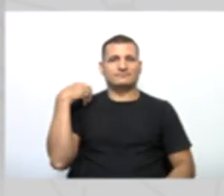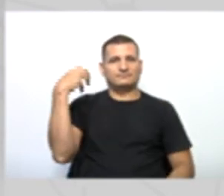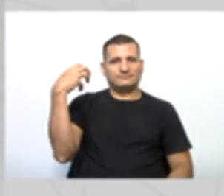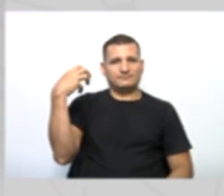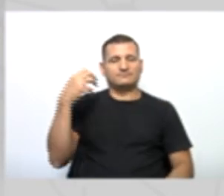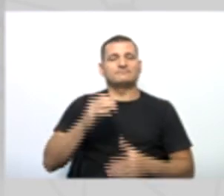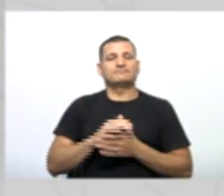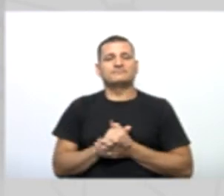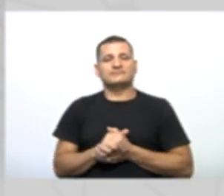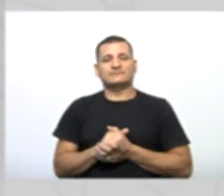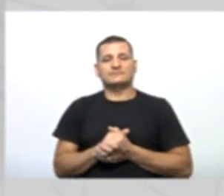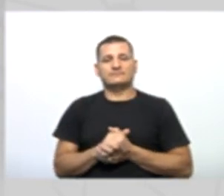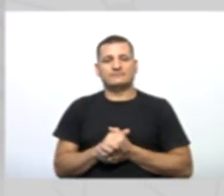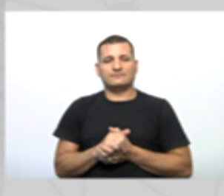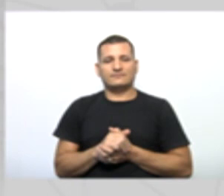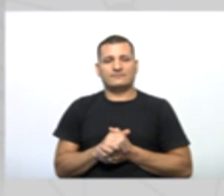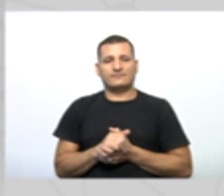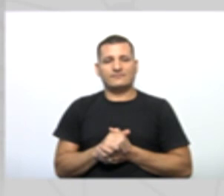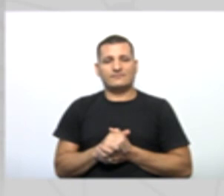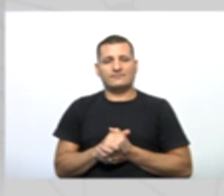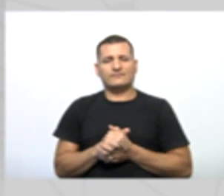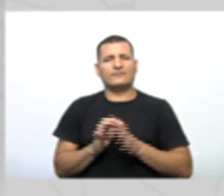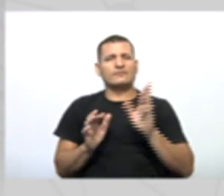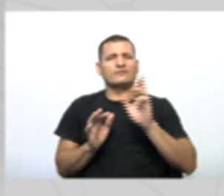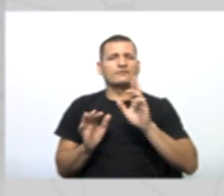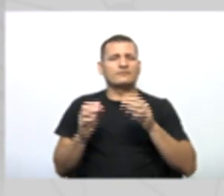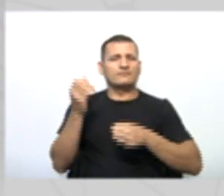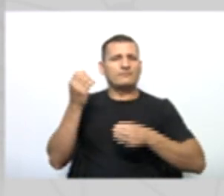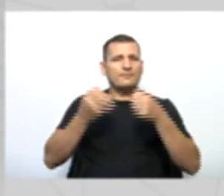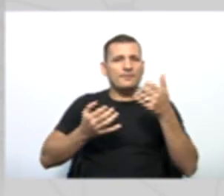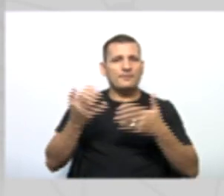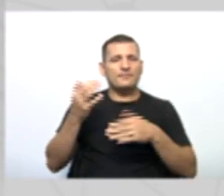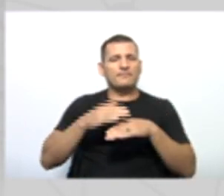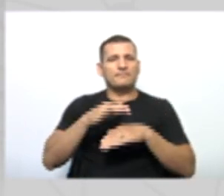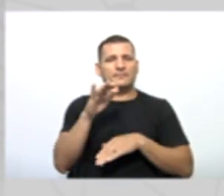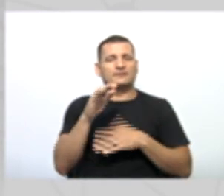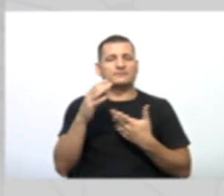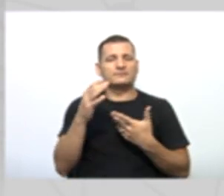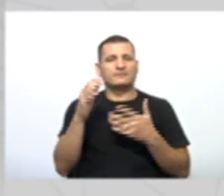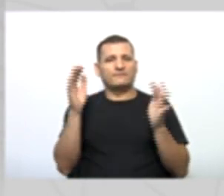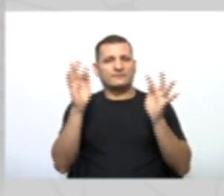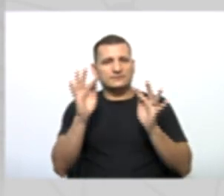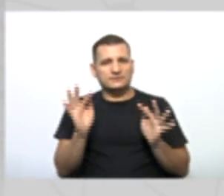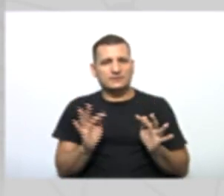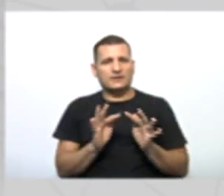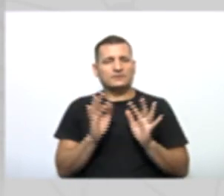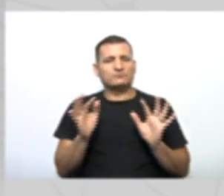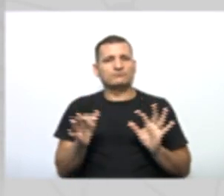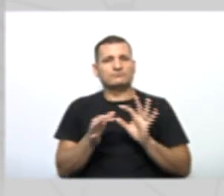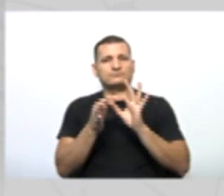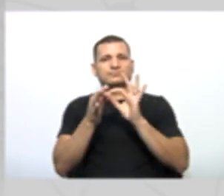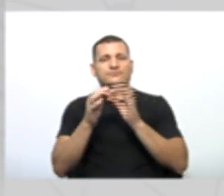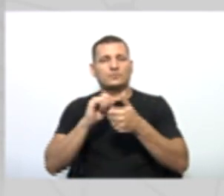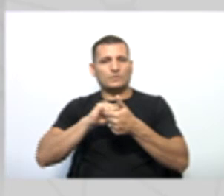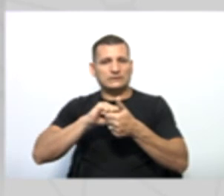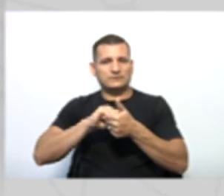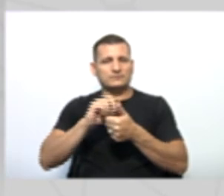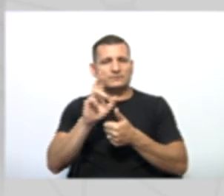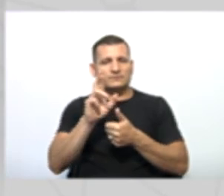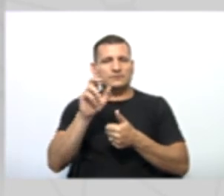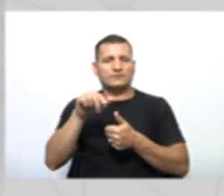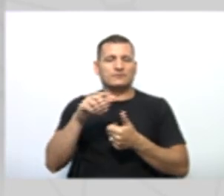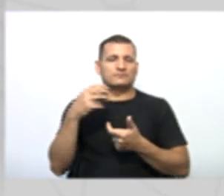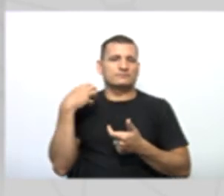de errar, porque quem vai falar da felicidade e da relação com as virtudes é o Aristóteles. O que são